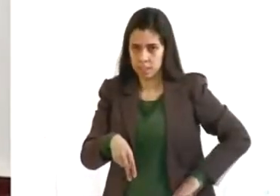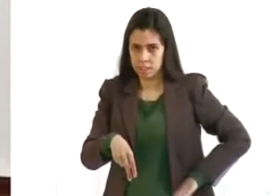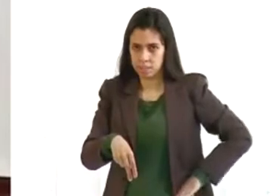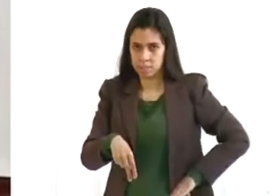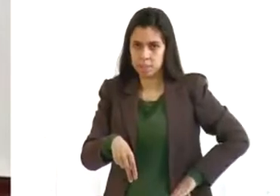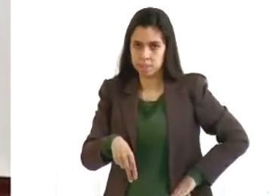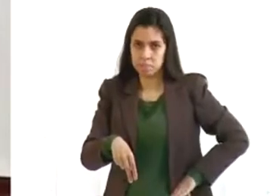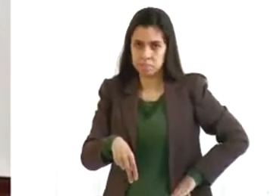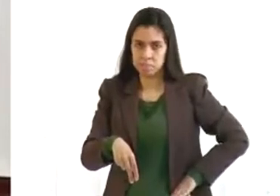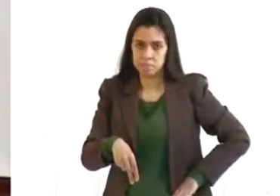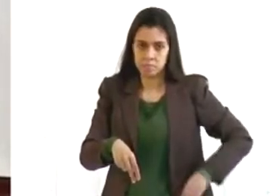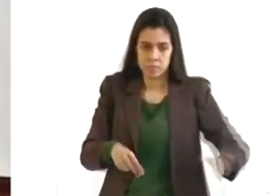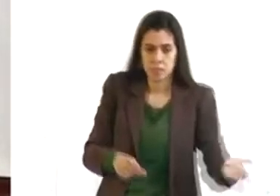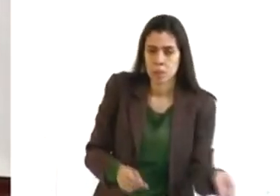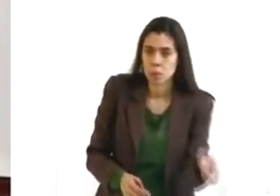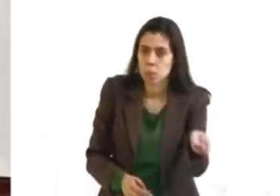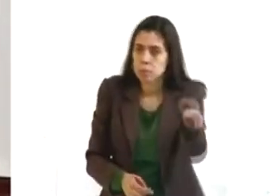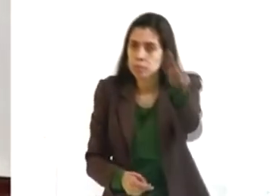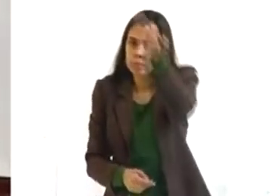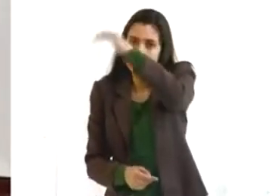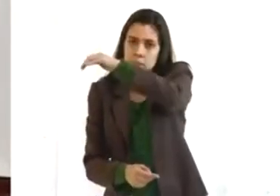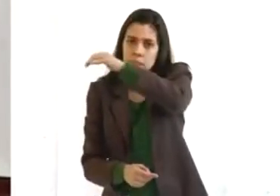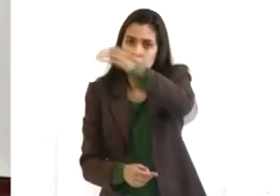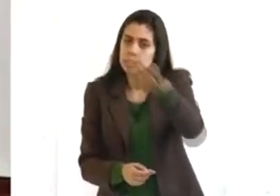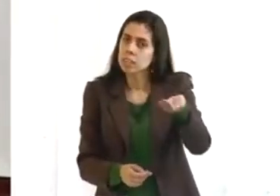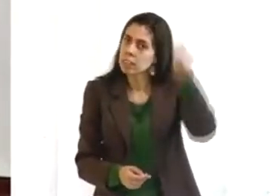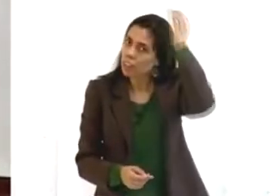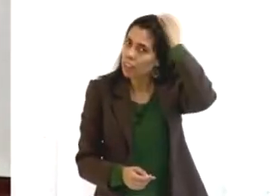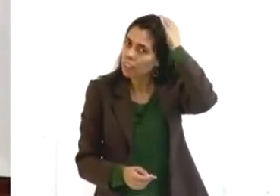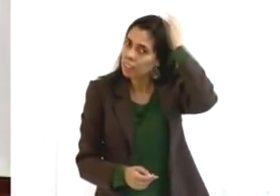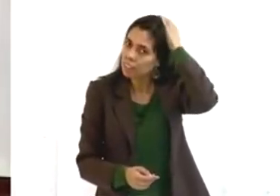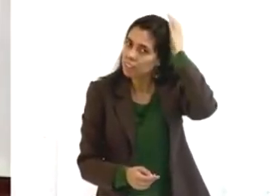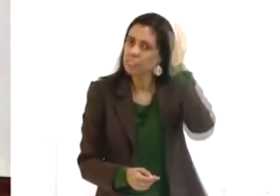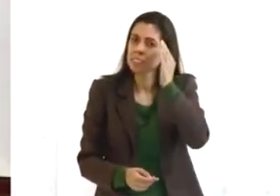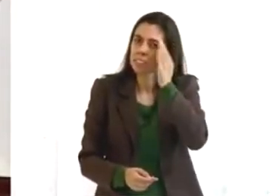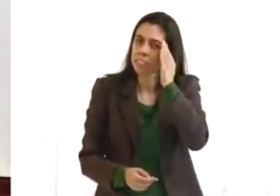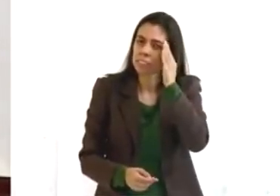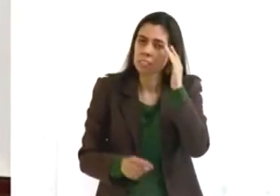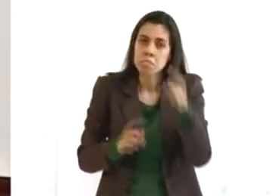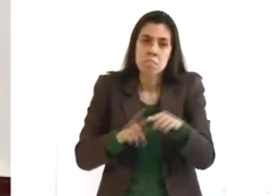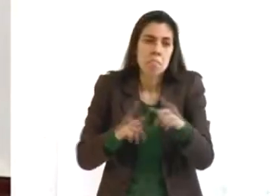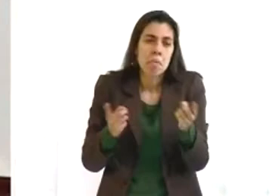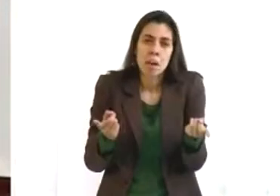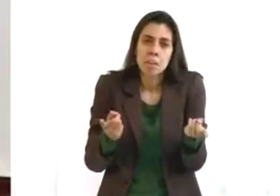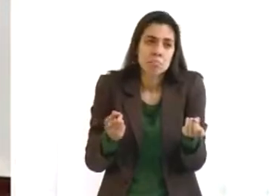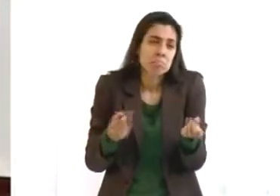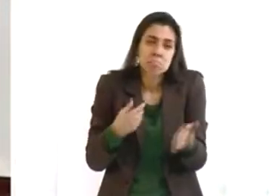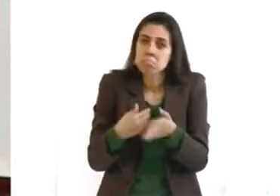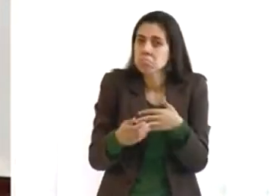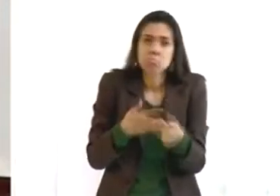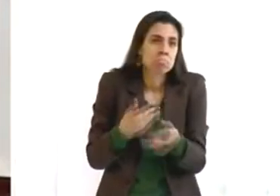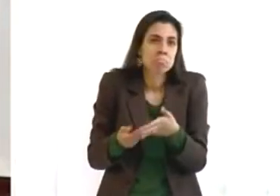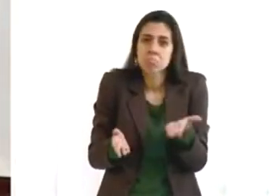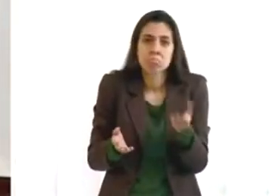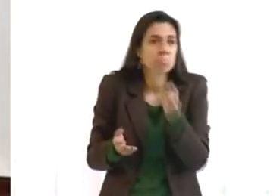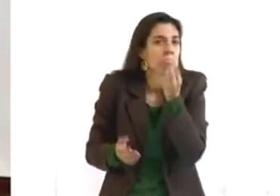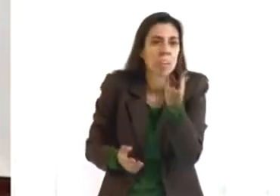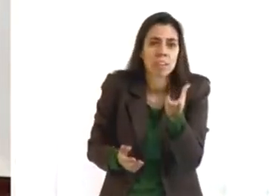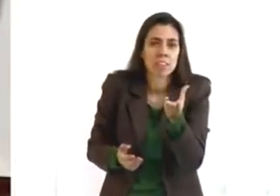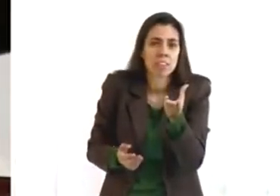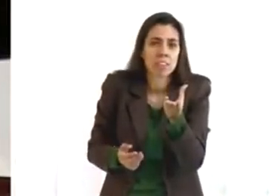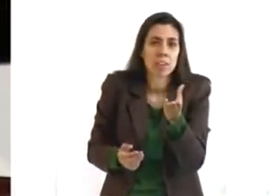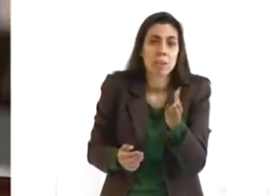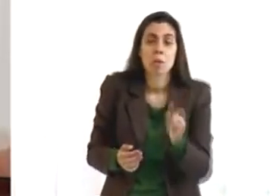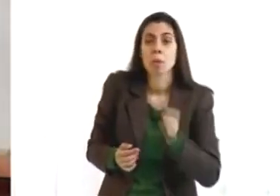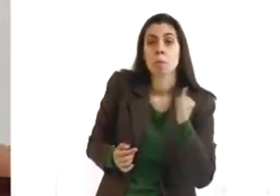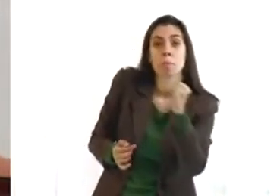mais importante aqui é a declaração do etíope, o desejo de receber o sacramento do batismo. O